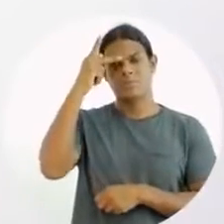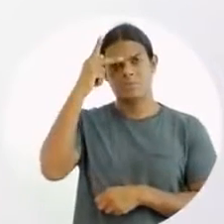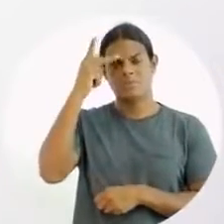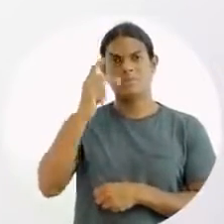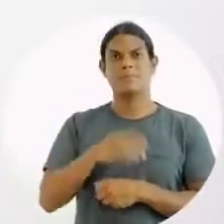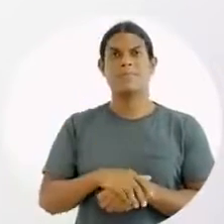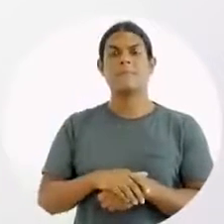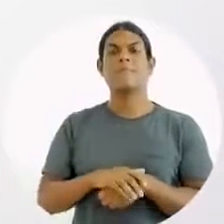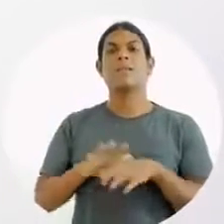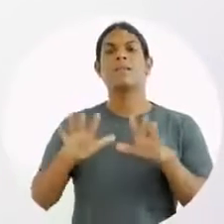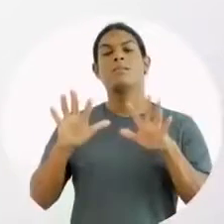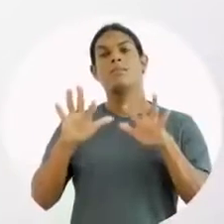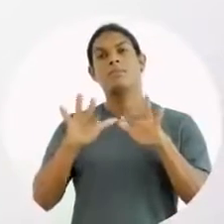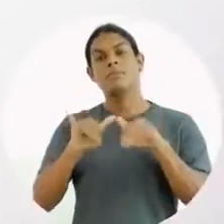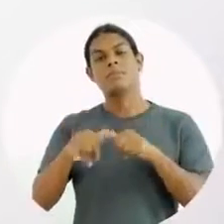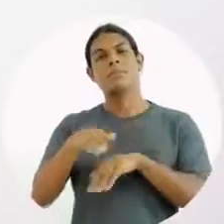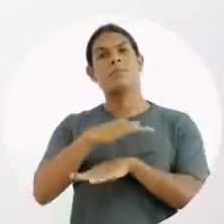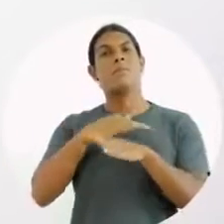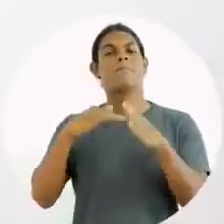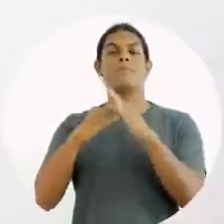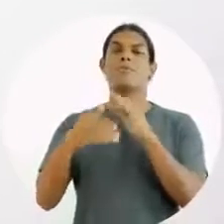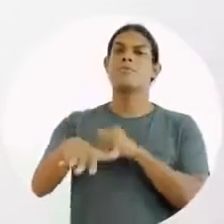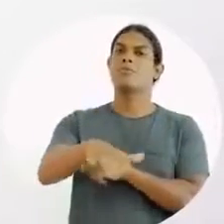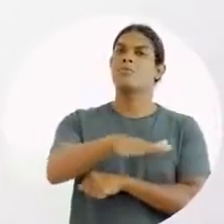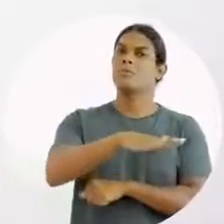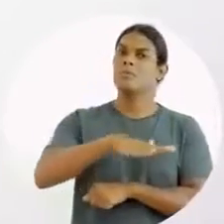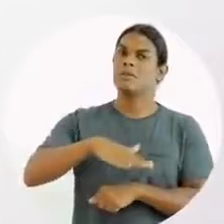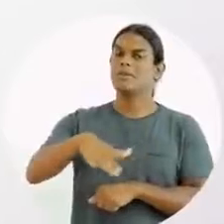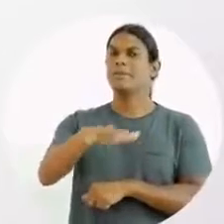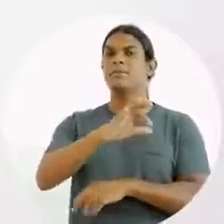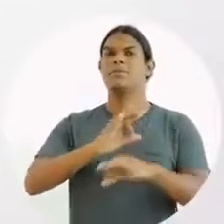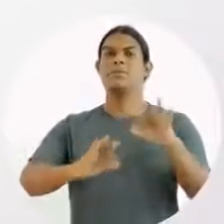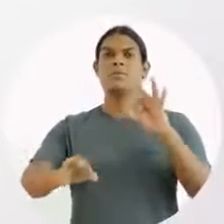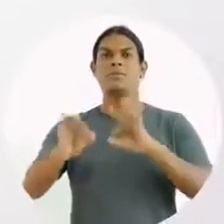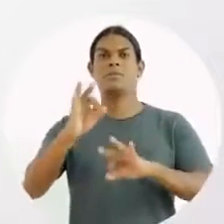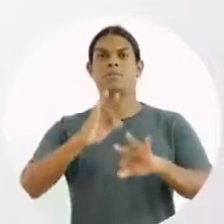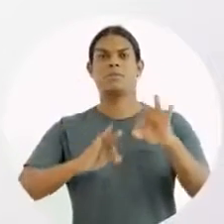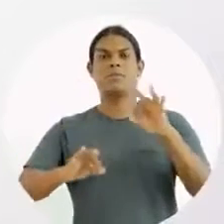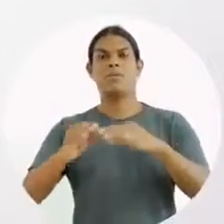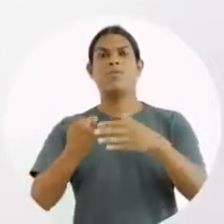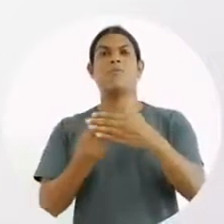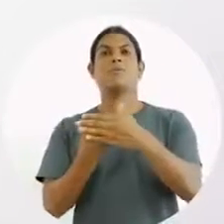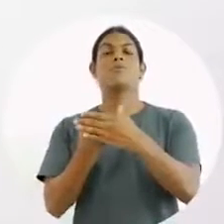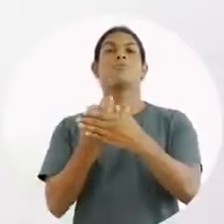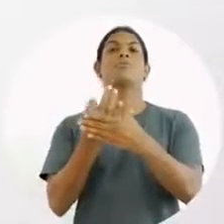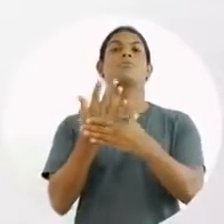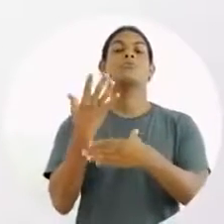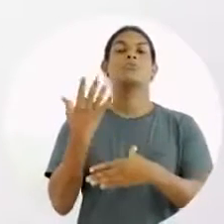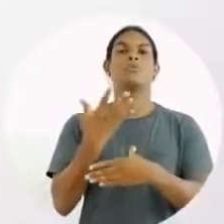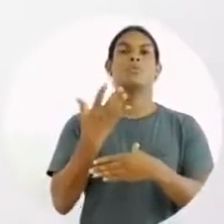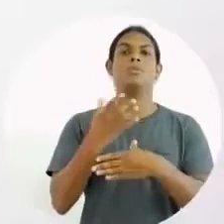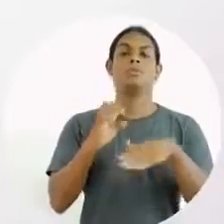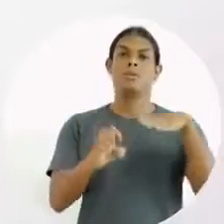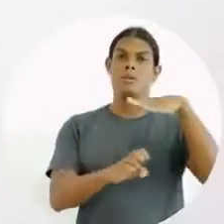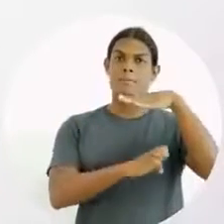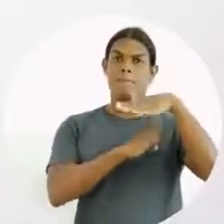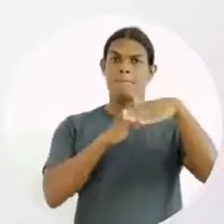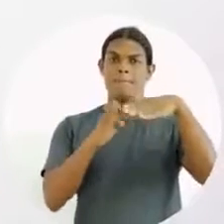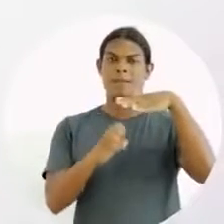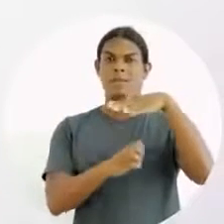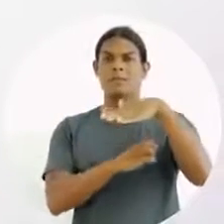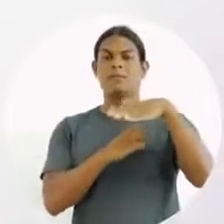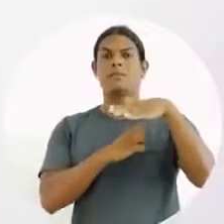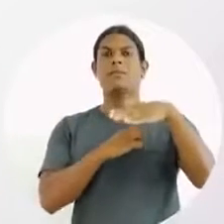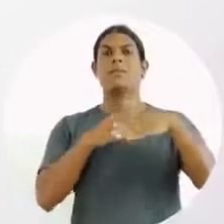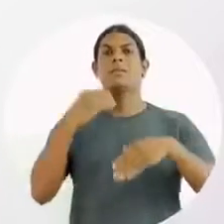aí finalizamos todo o ambiente organizacional onde foi construída a organização, entendendo que hoje, e